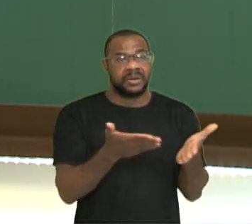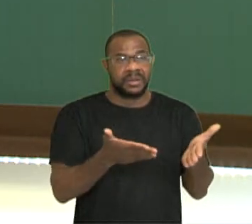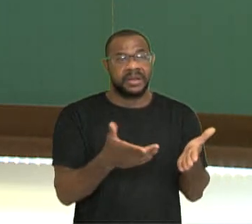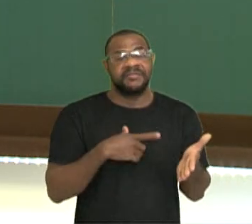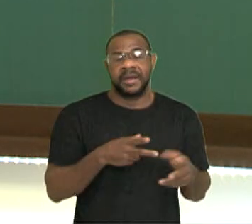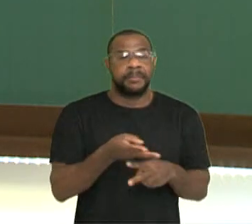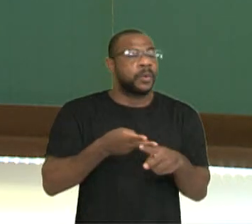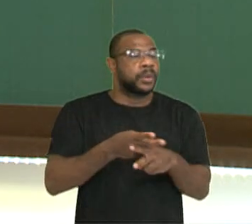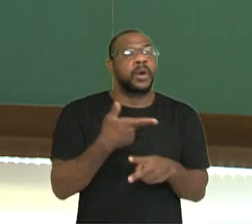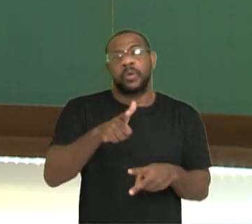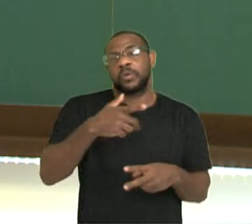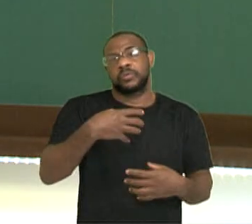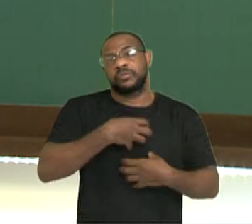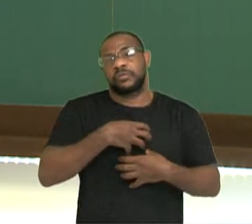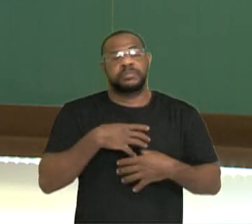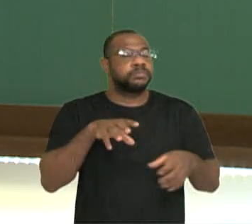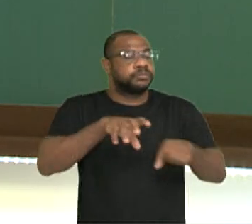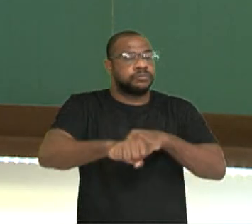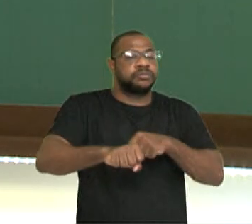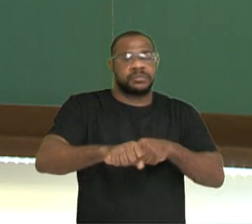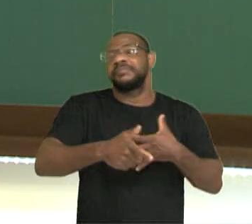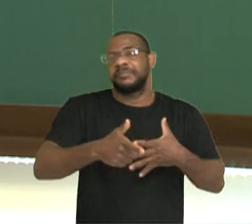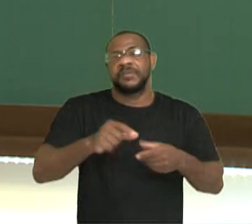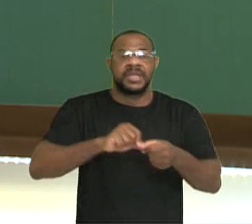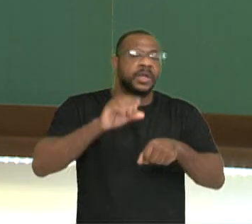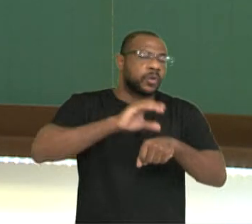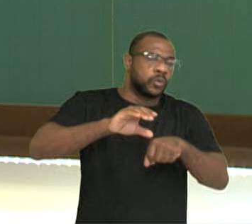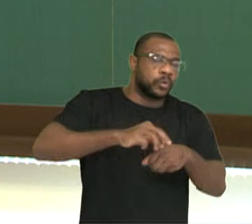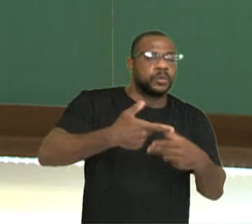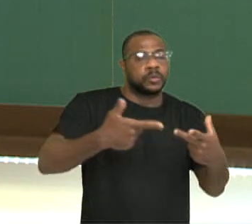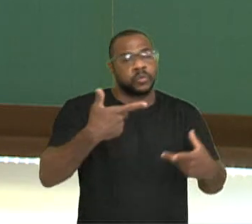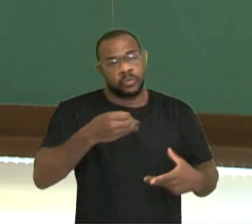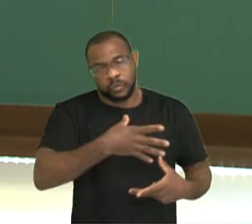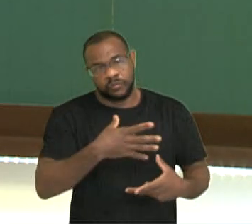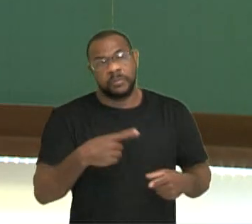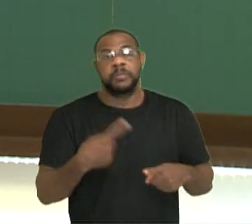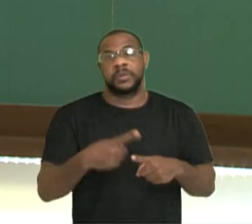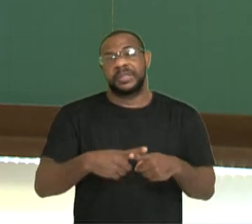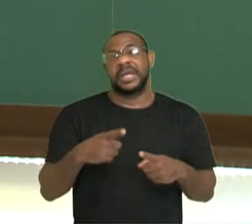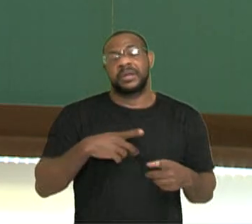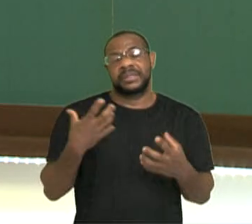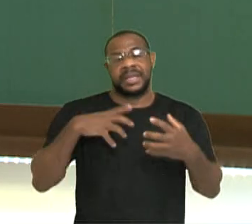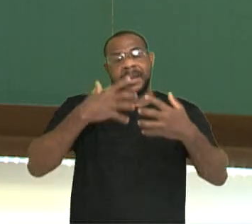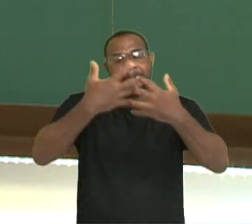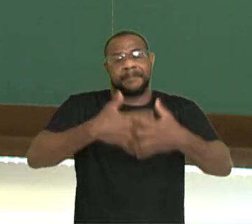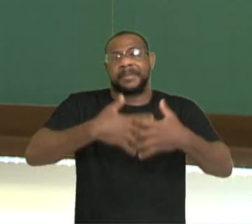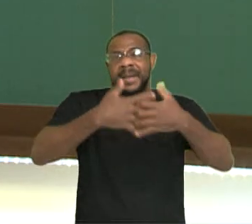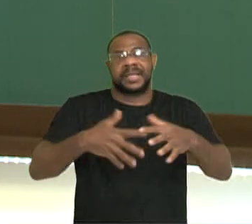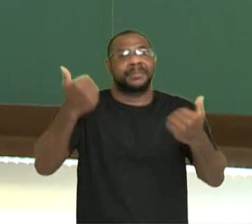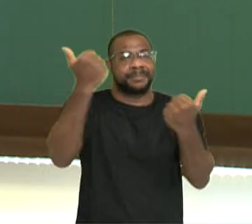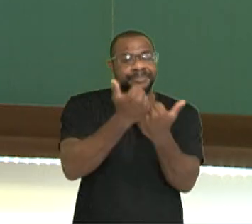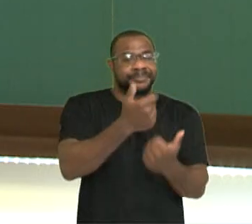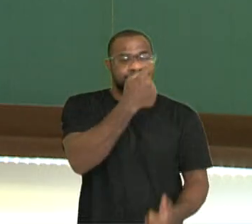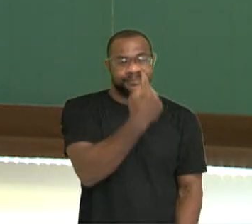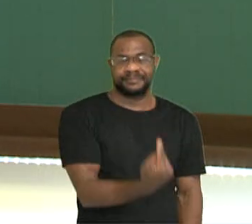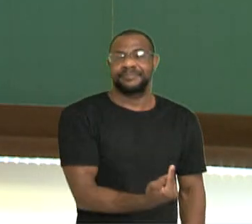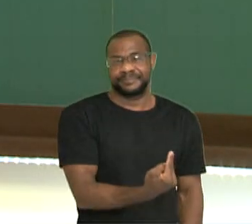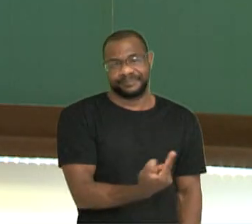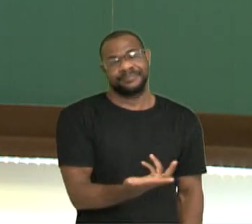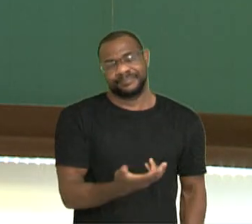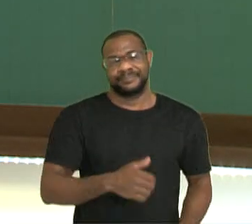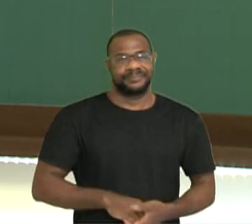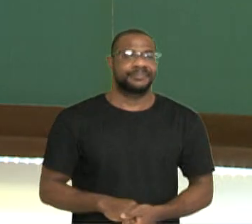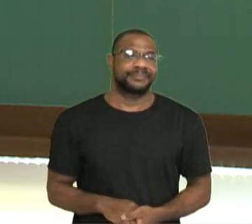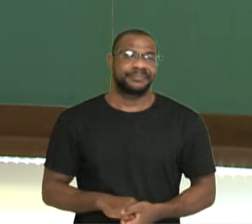vá buscar outra formação para conseguir se colocar de novo no mercado de trabalho. Se ela continuar com a mesma formação, ela não vai conseguir, né? Então,